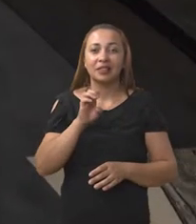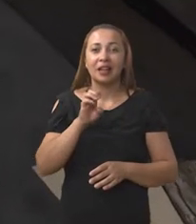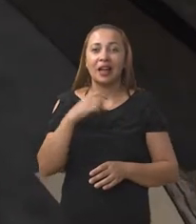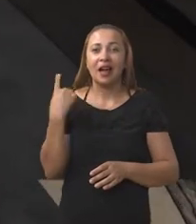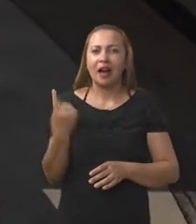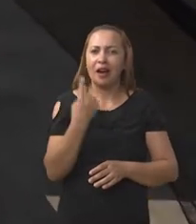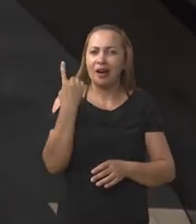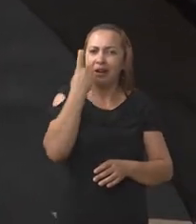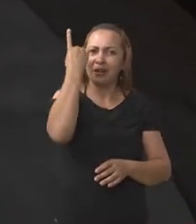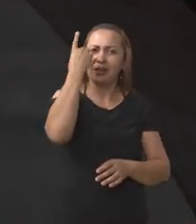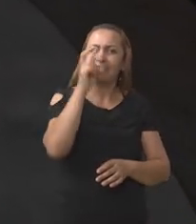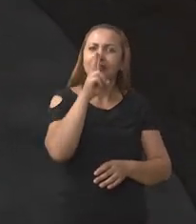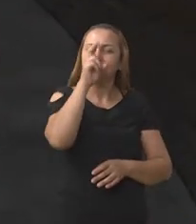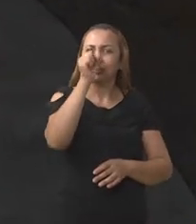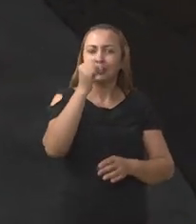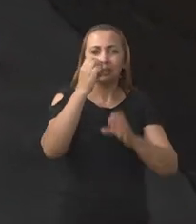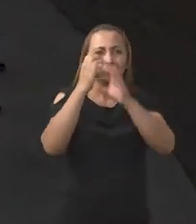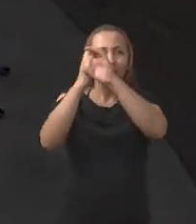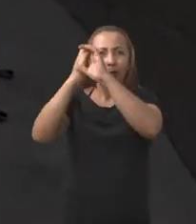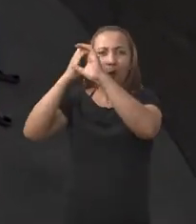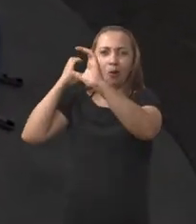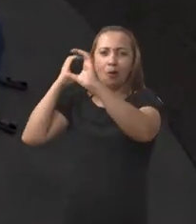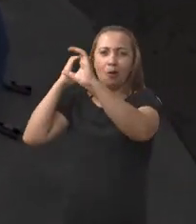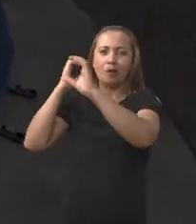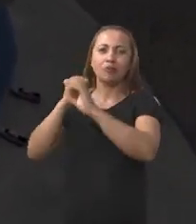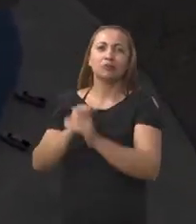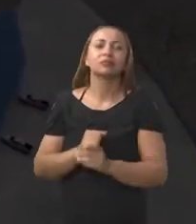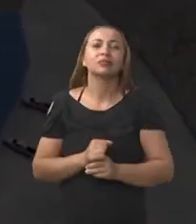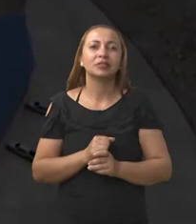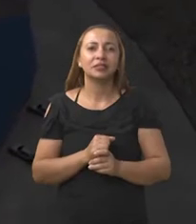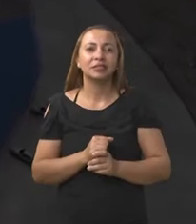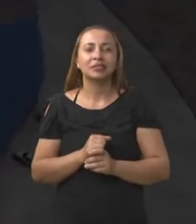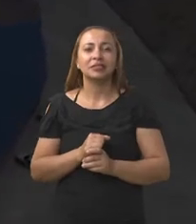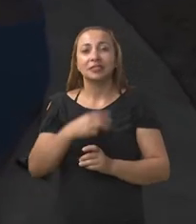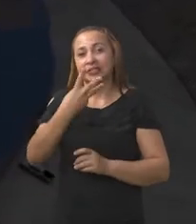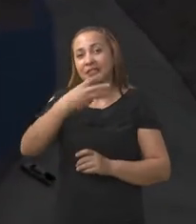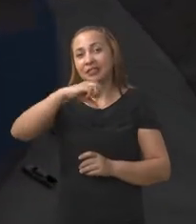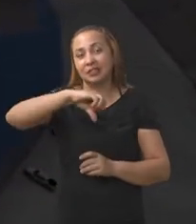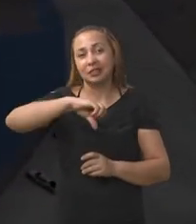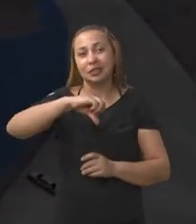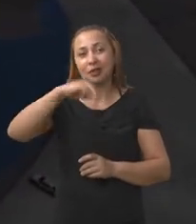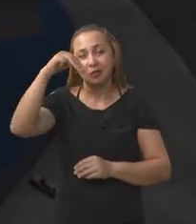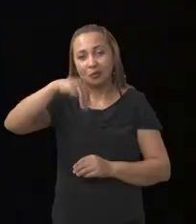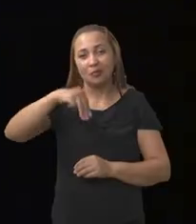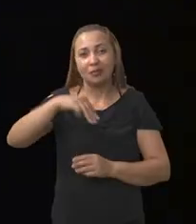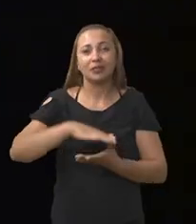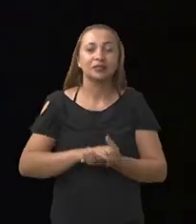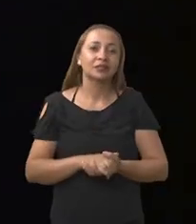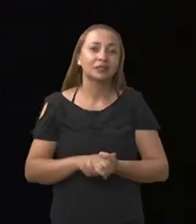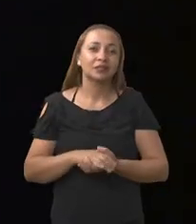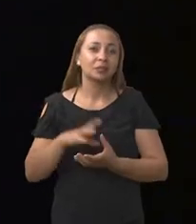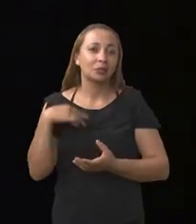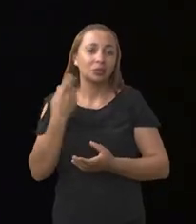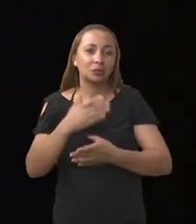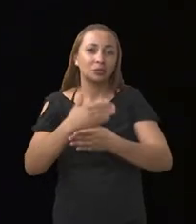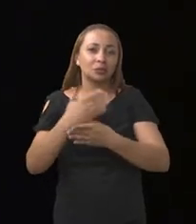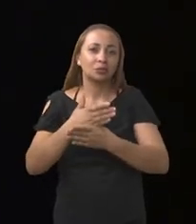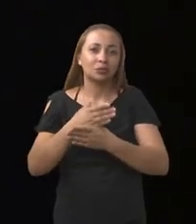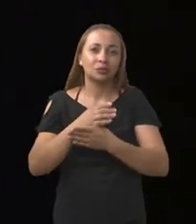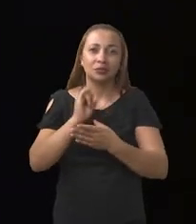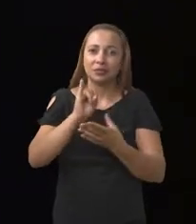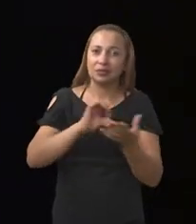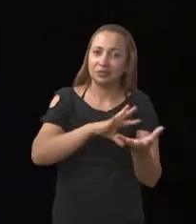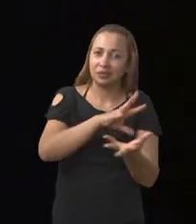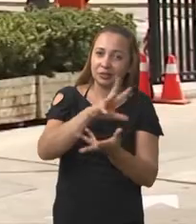espectrômetro de alta resolução para esse telescópio de 39 metros constituímos um